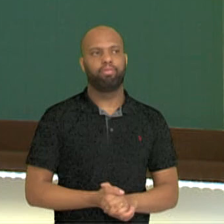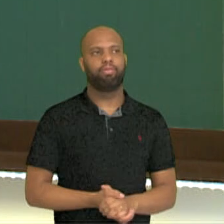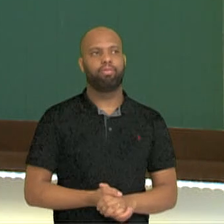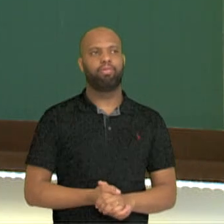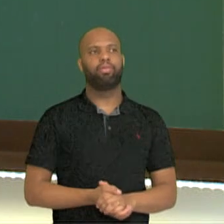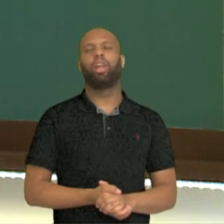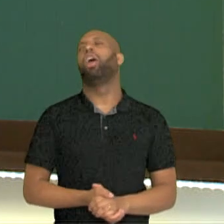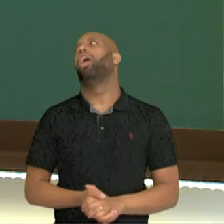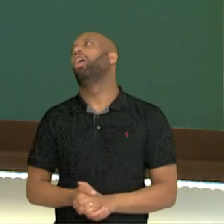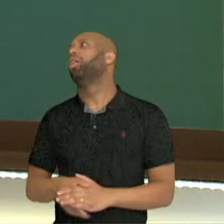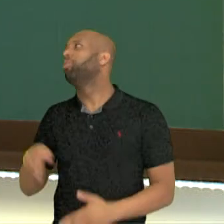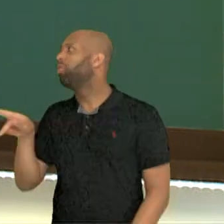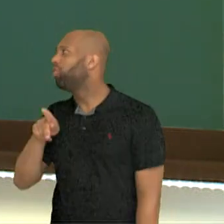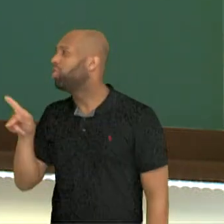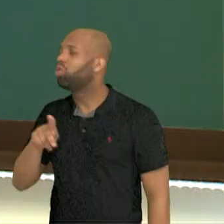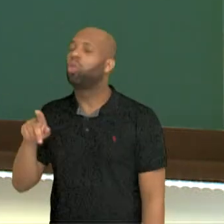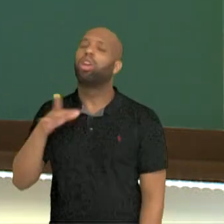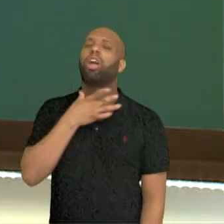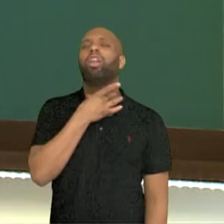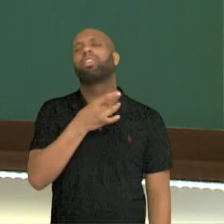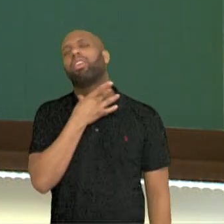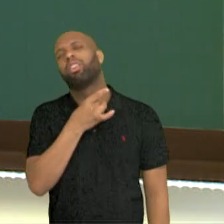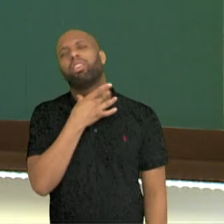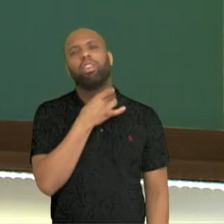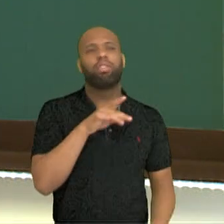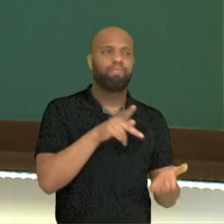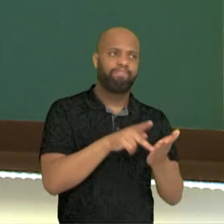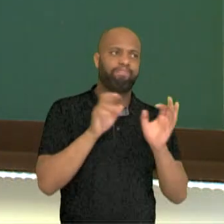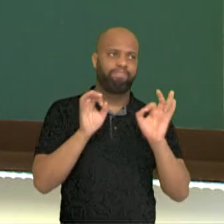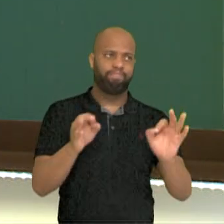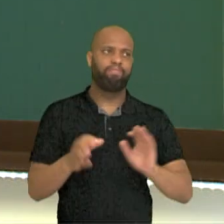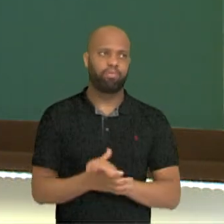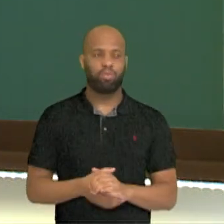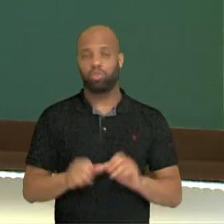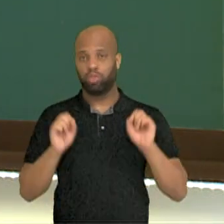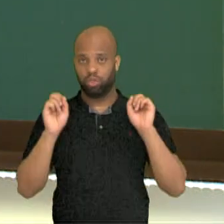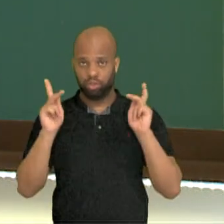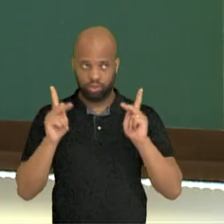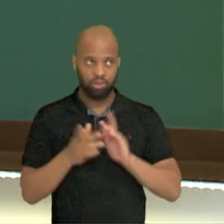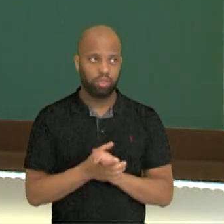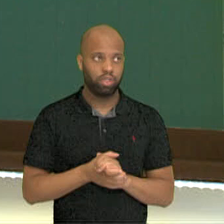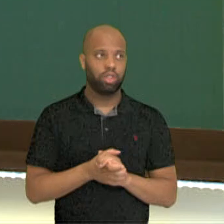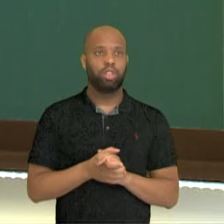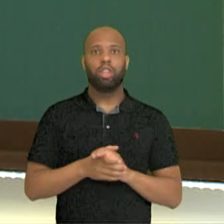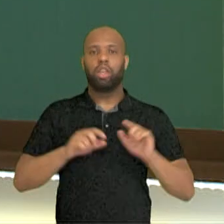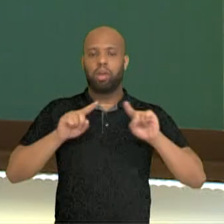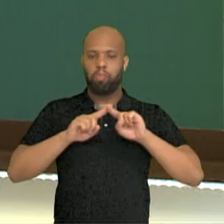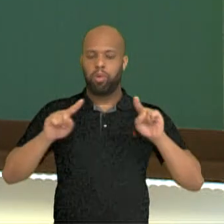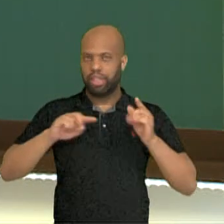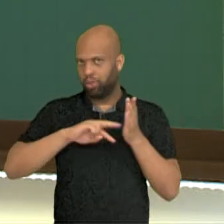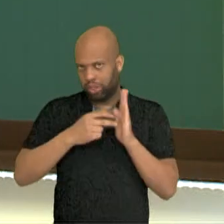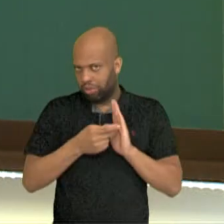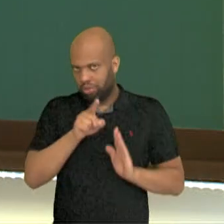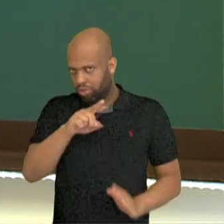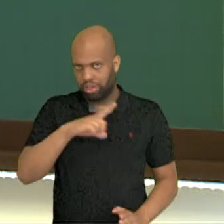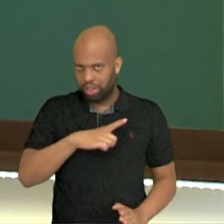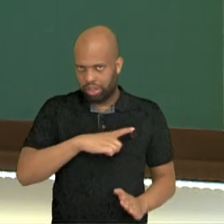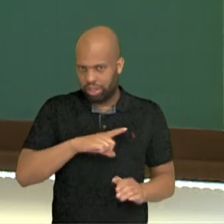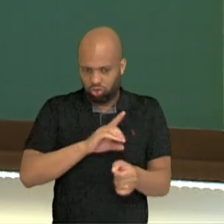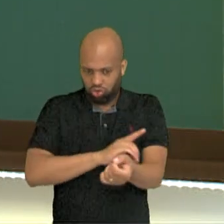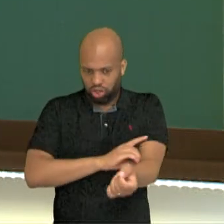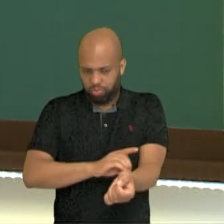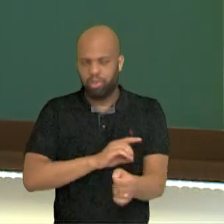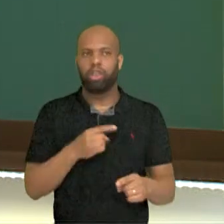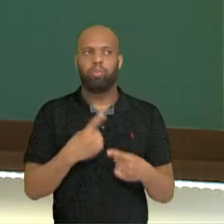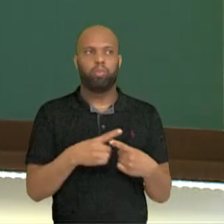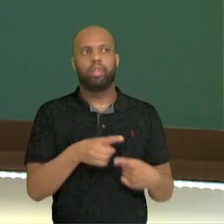Ai, professora, eu tenho muita sede mesmo. Tá, isso não quer dizer que você tenha diabetes, porque às vezes